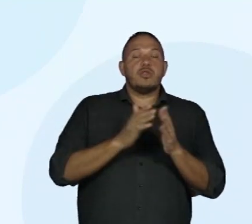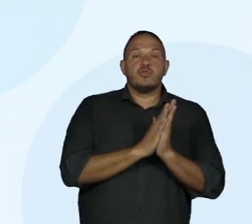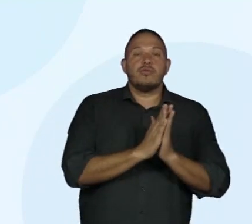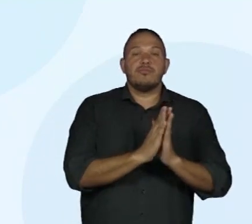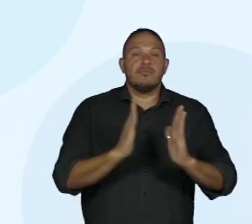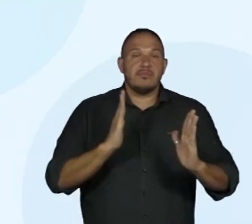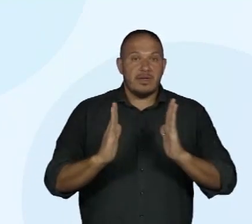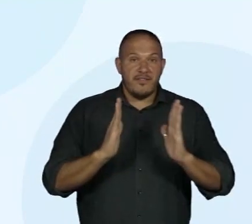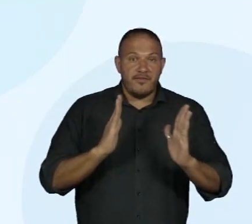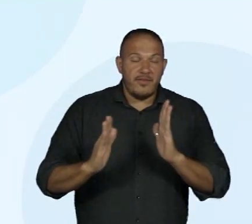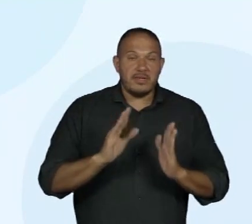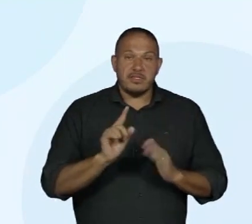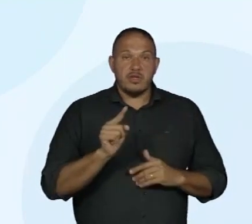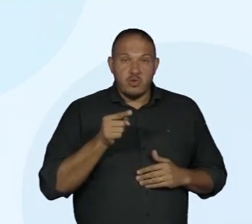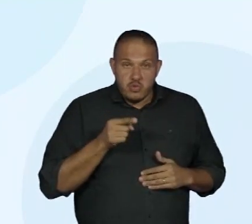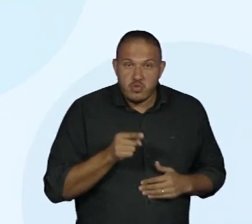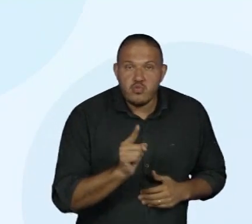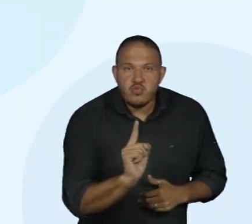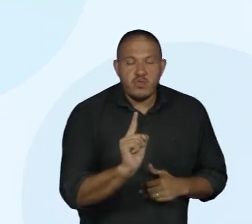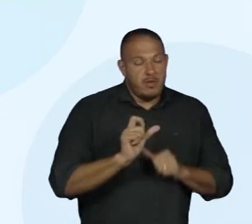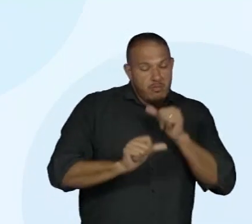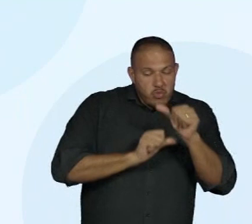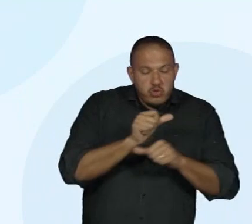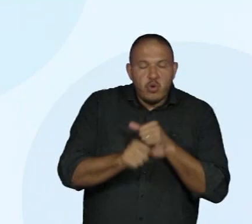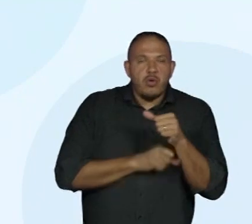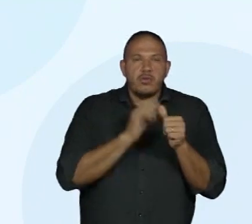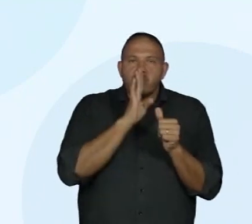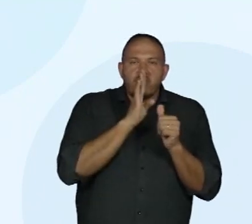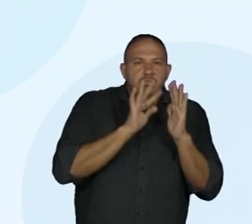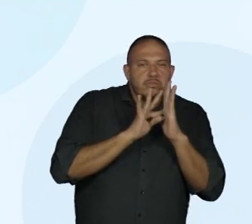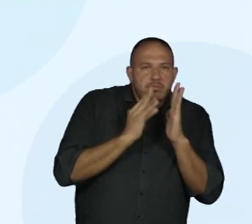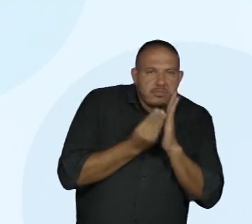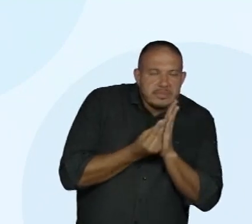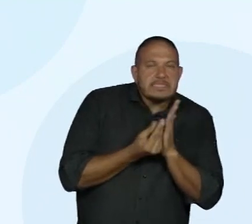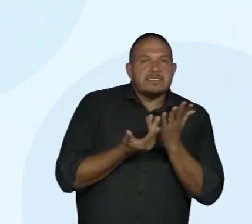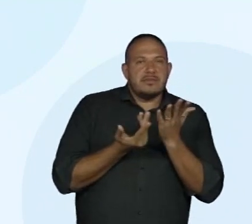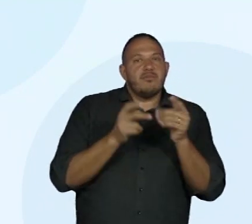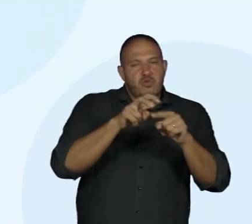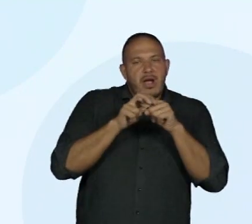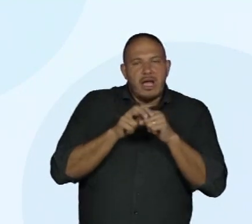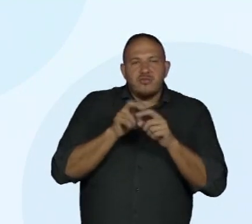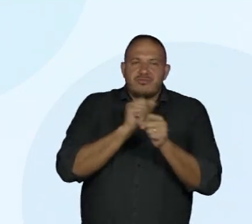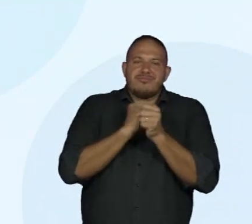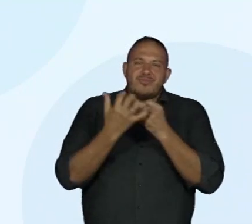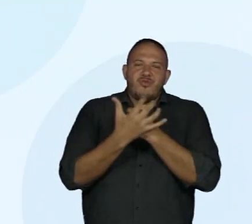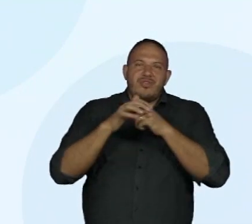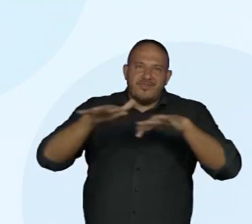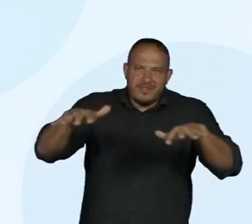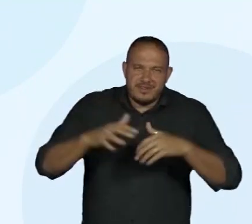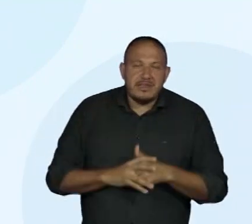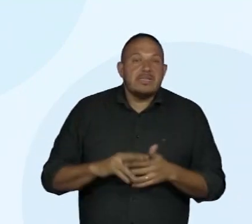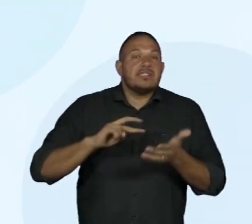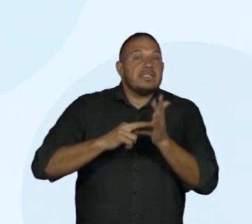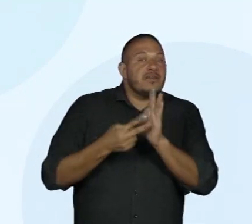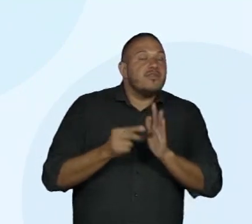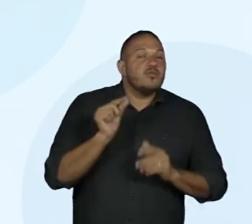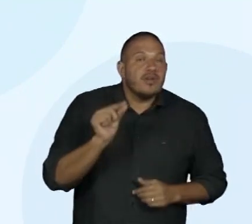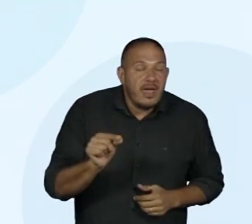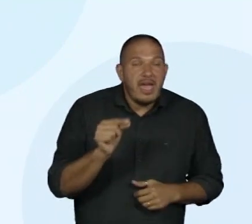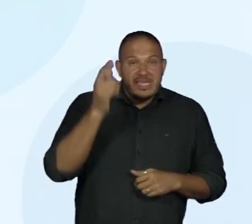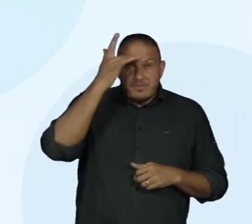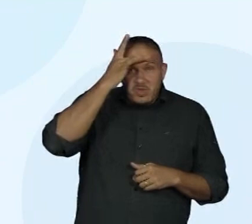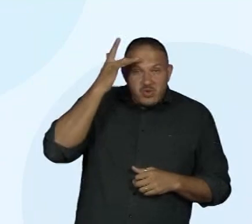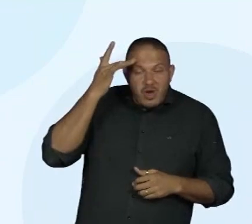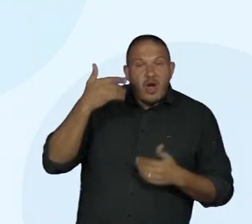1 de transição do confinamento em razão do novo coronavírus. Então, assim, elas já abriram